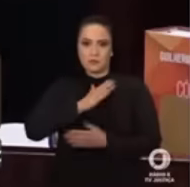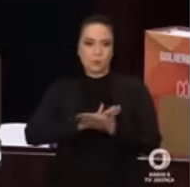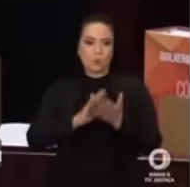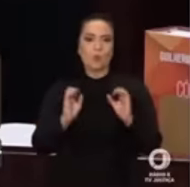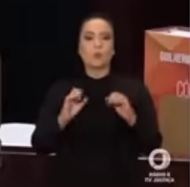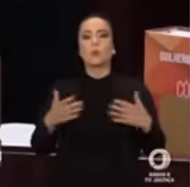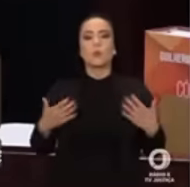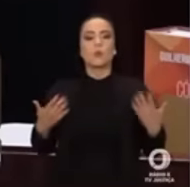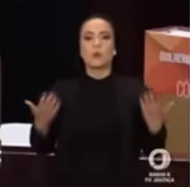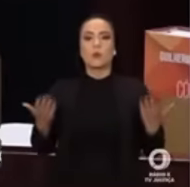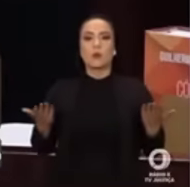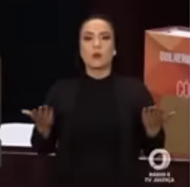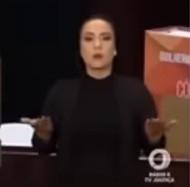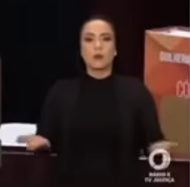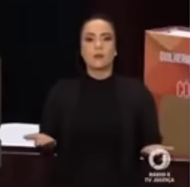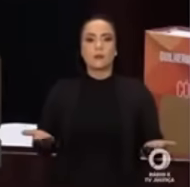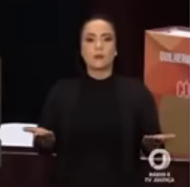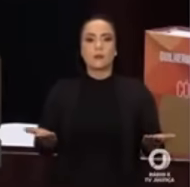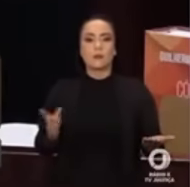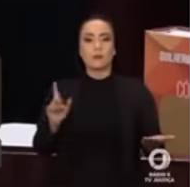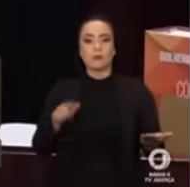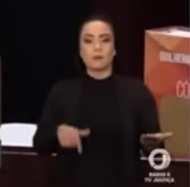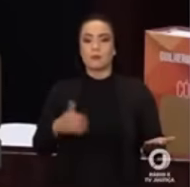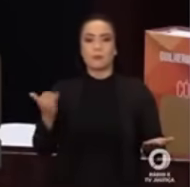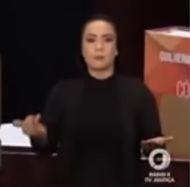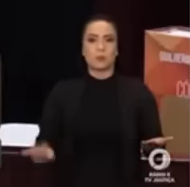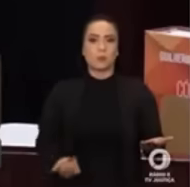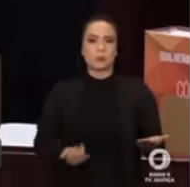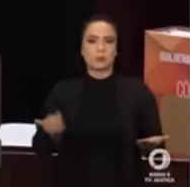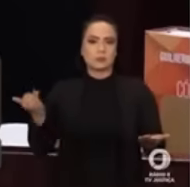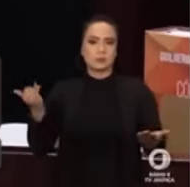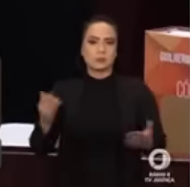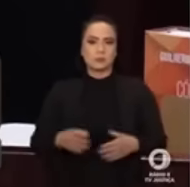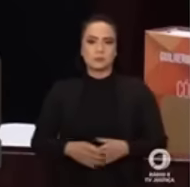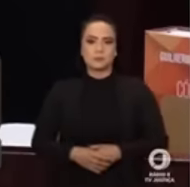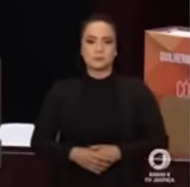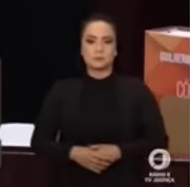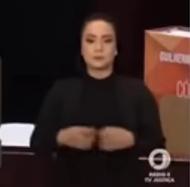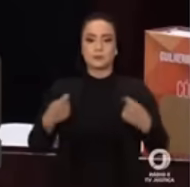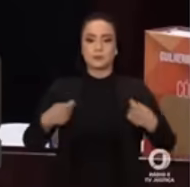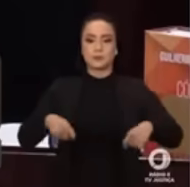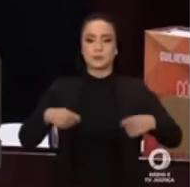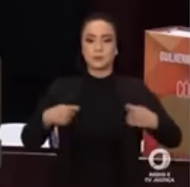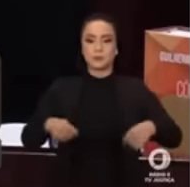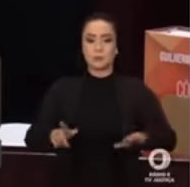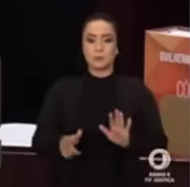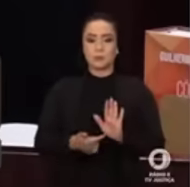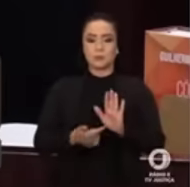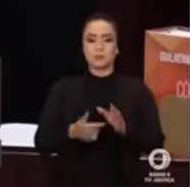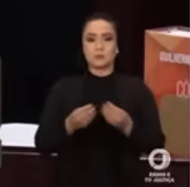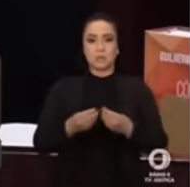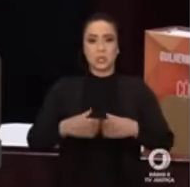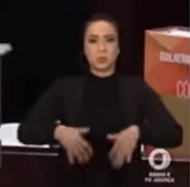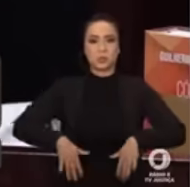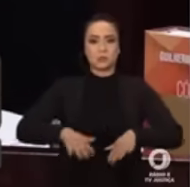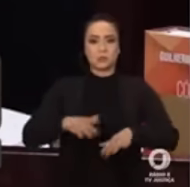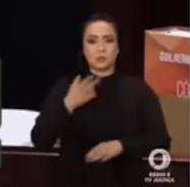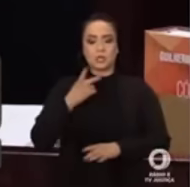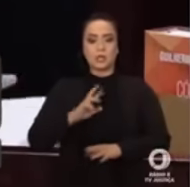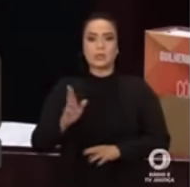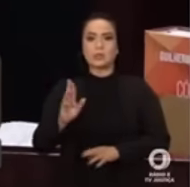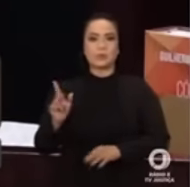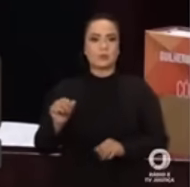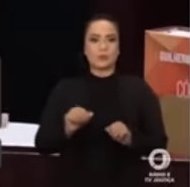é essa relevância ou essa importância. A necessidade de demonstração do prejuízo, como disse, não foi